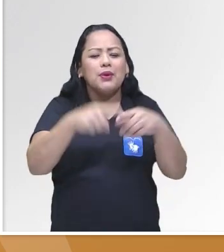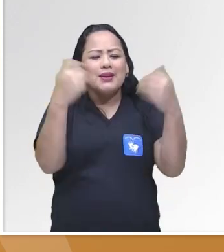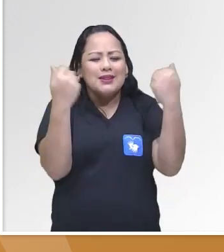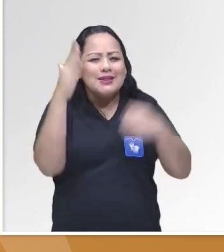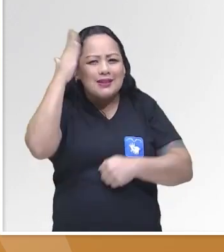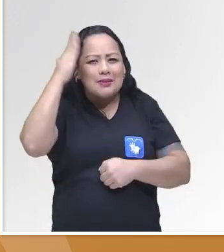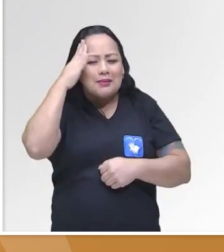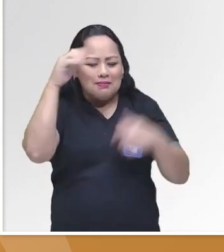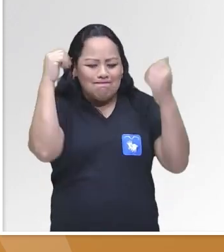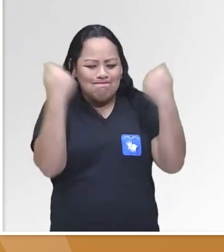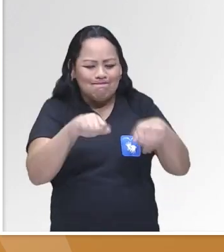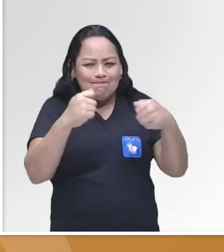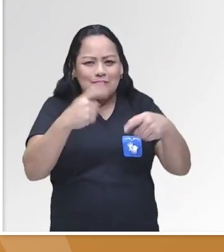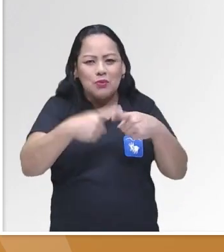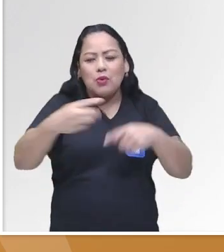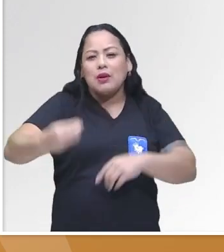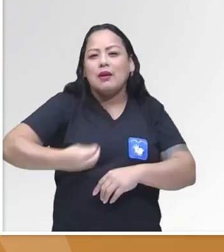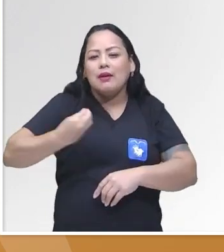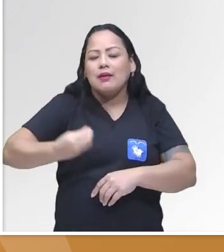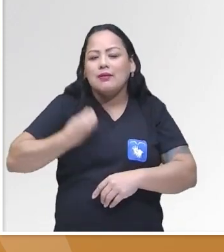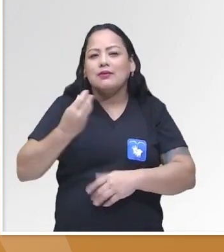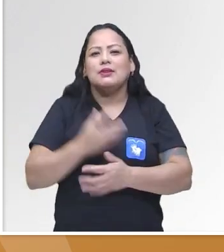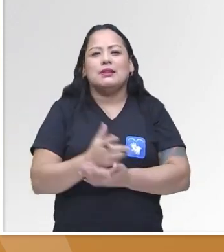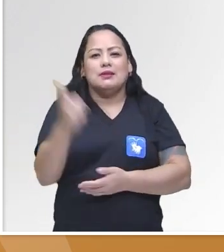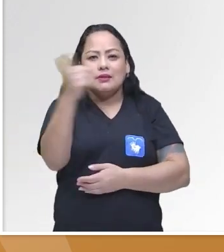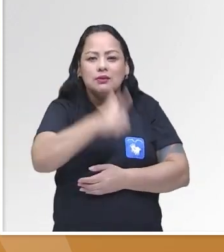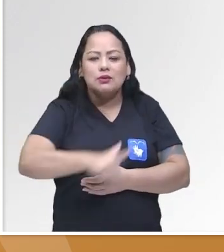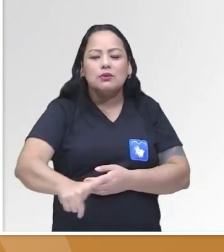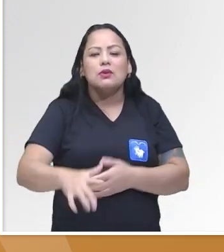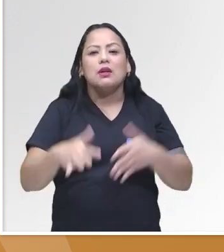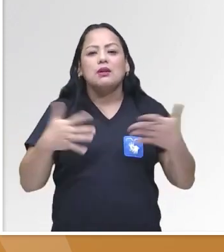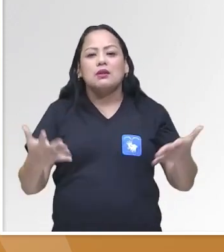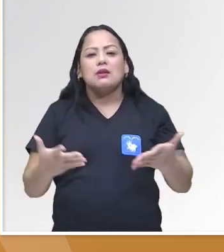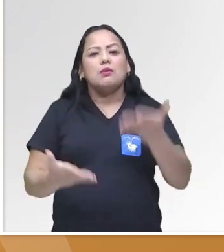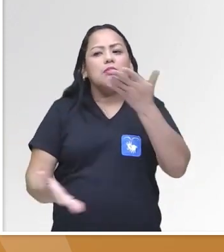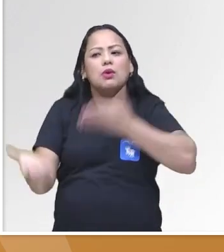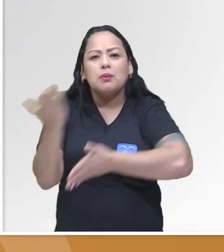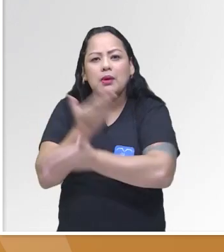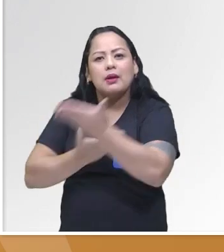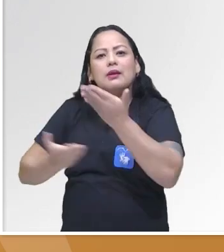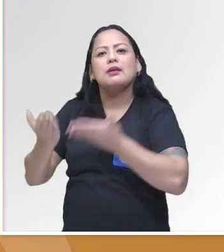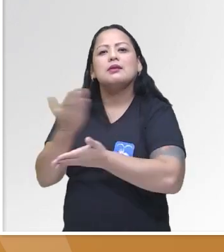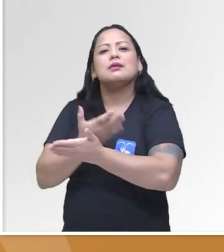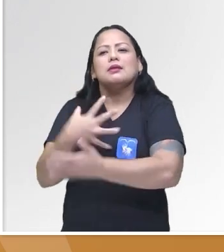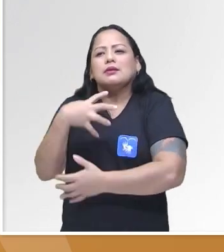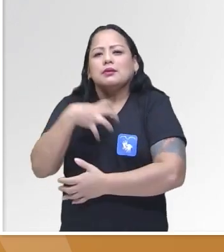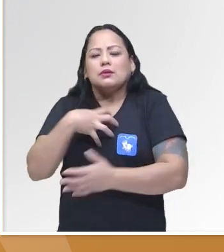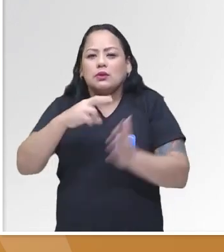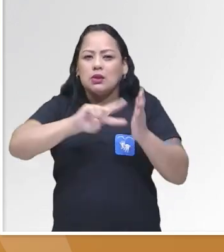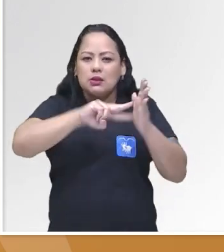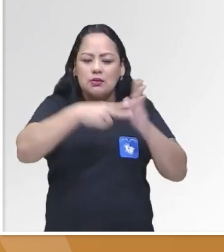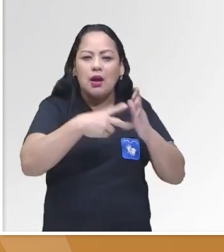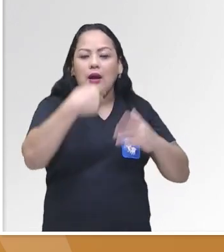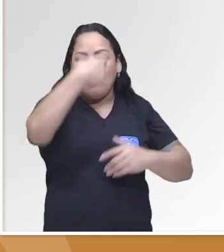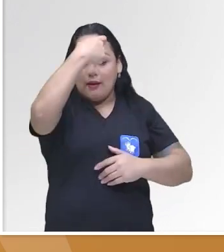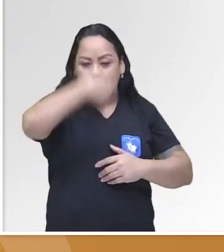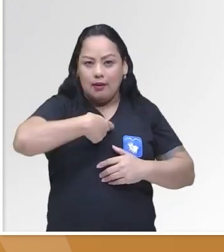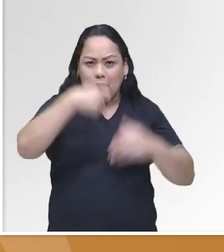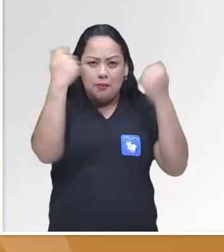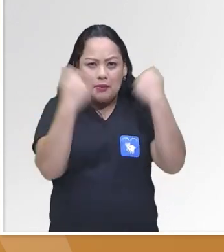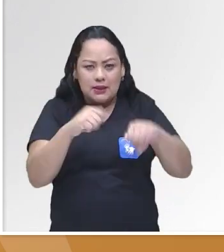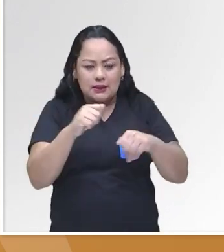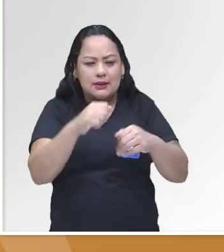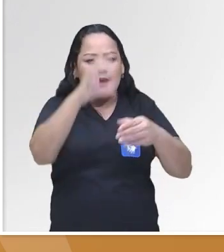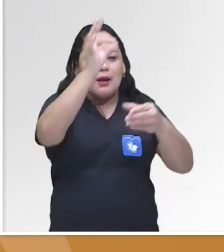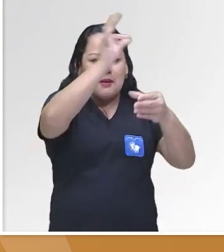existência, para a sua sobrevivência. Então, há uma relação íntima naquele sentido de eu preciso plantar, então